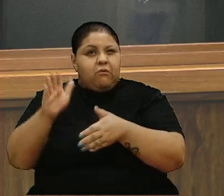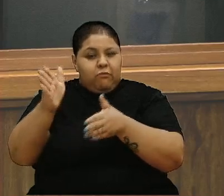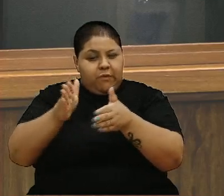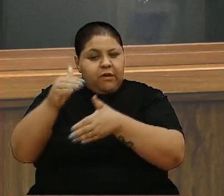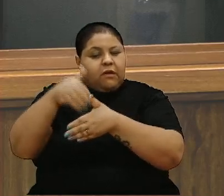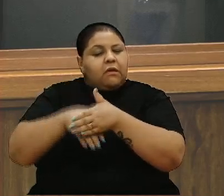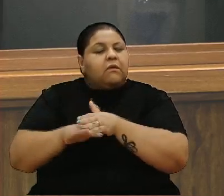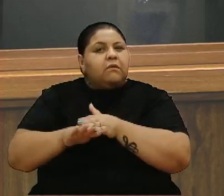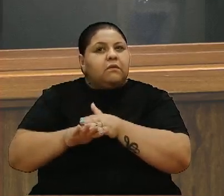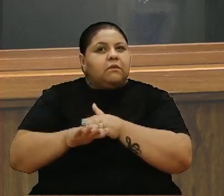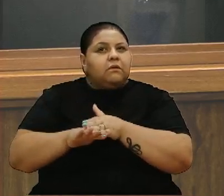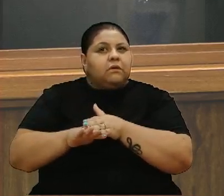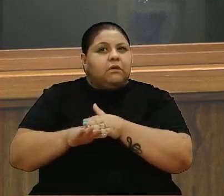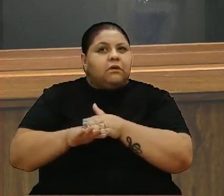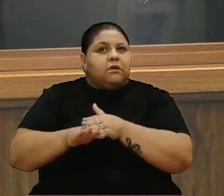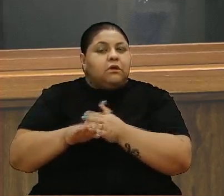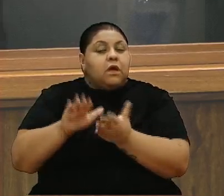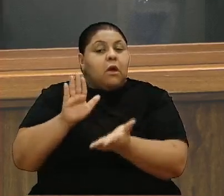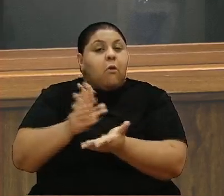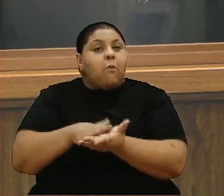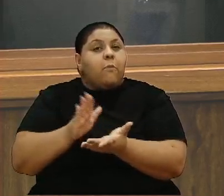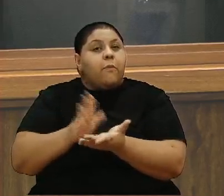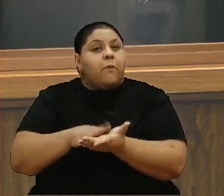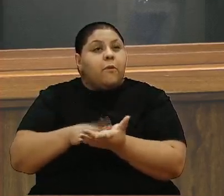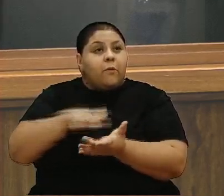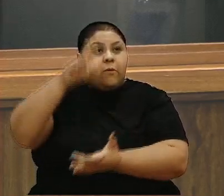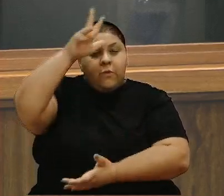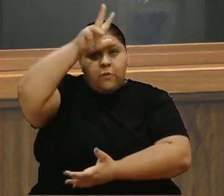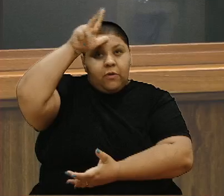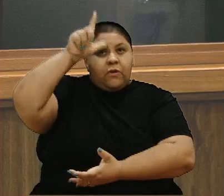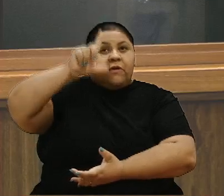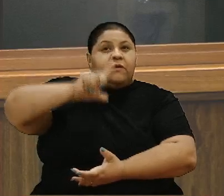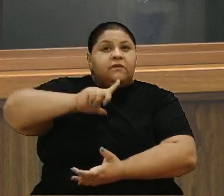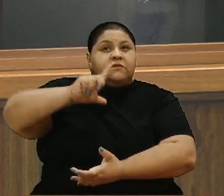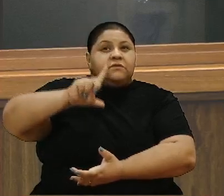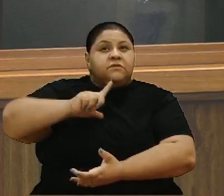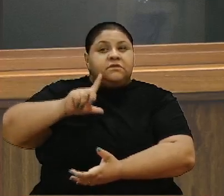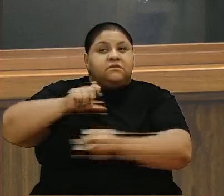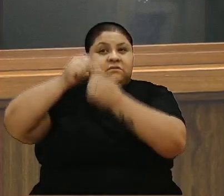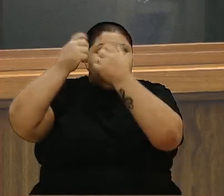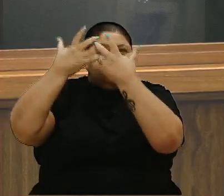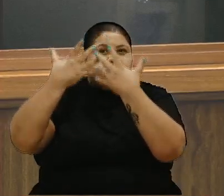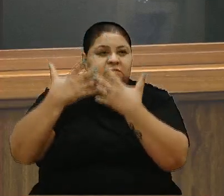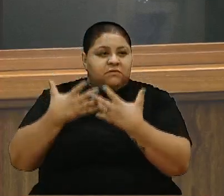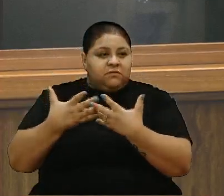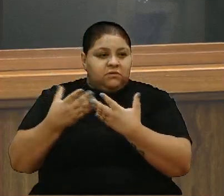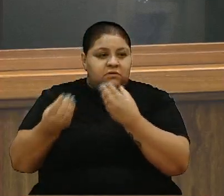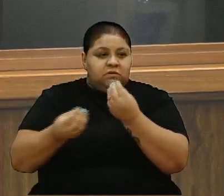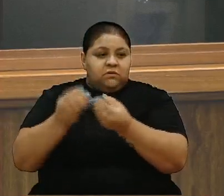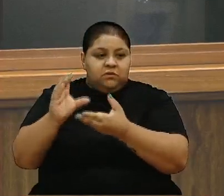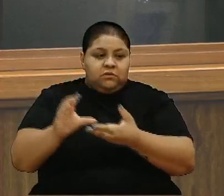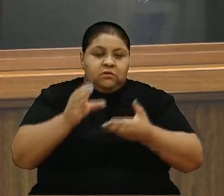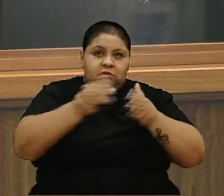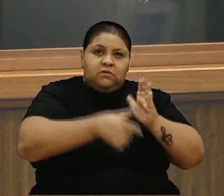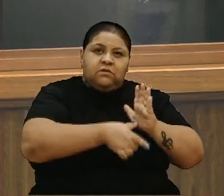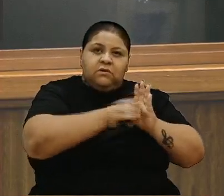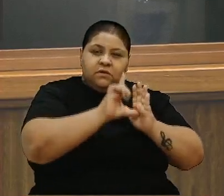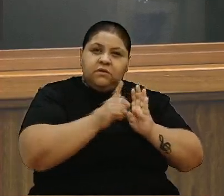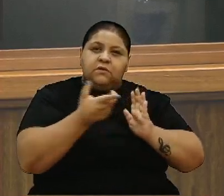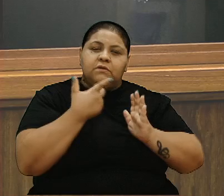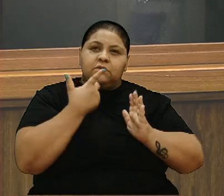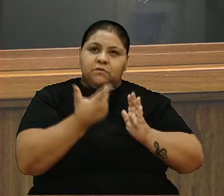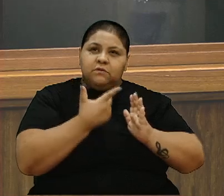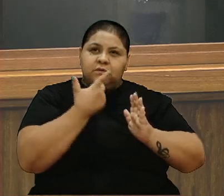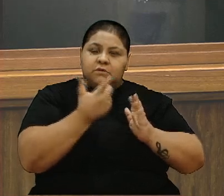é obrigatório, o prefeito tem que dar uma justificativa de essas emendas. E antes que alguém fale